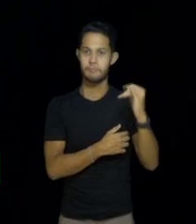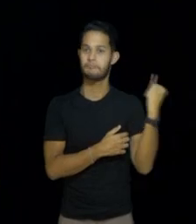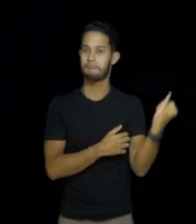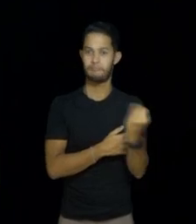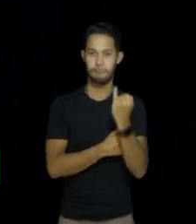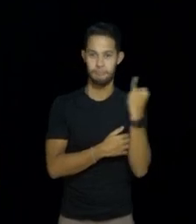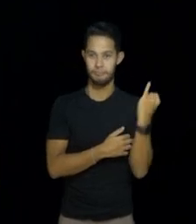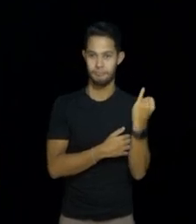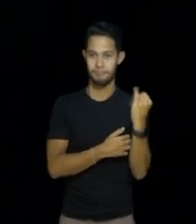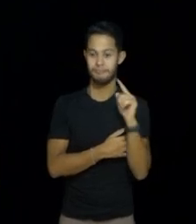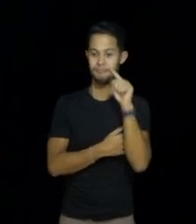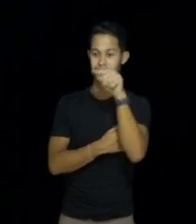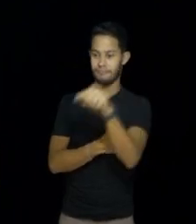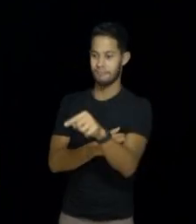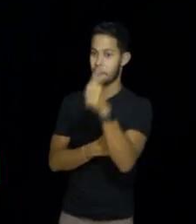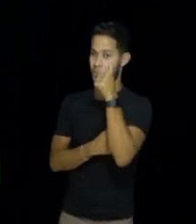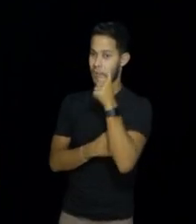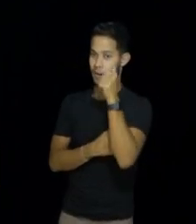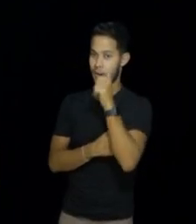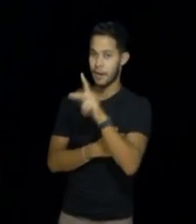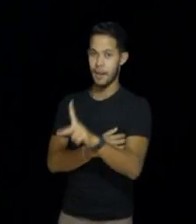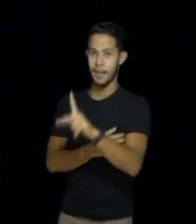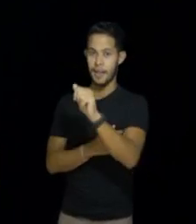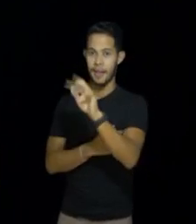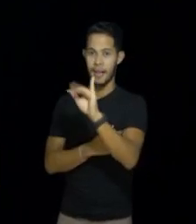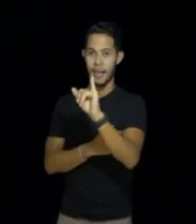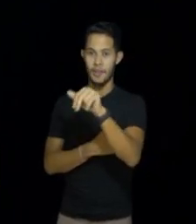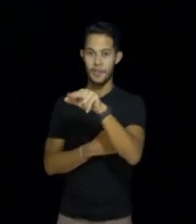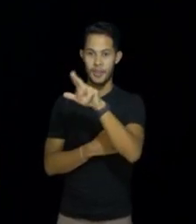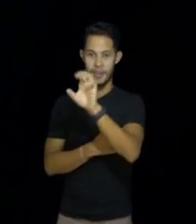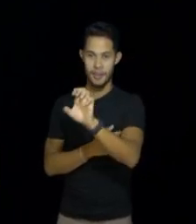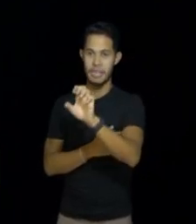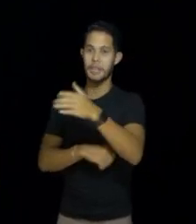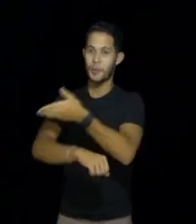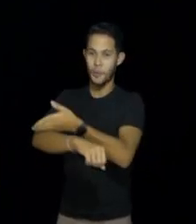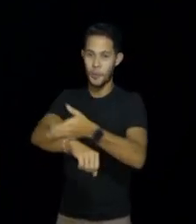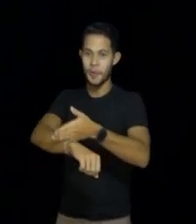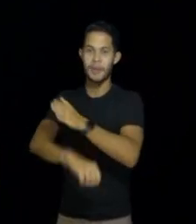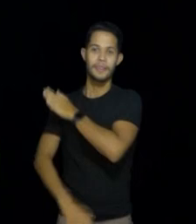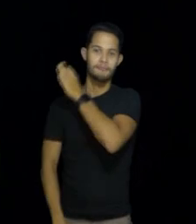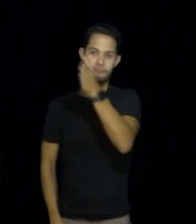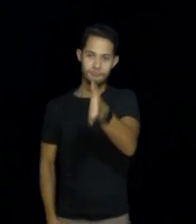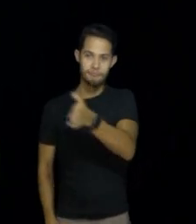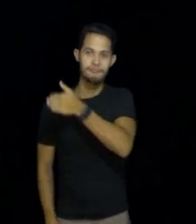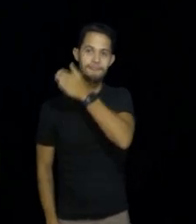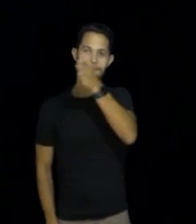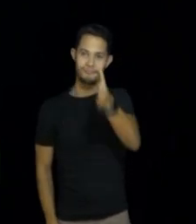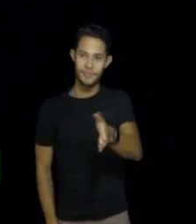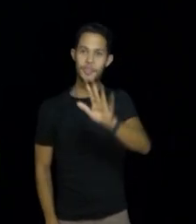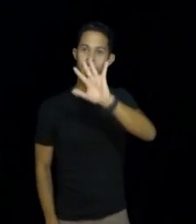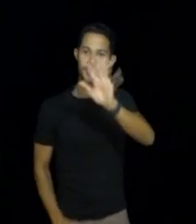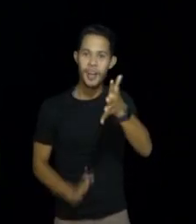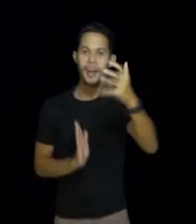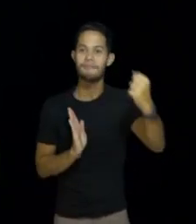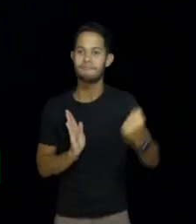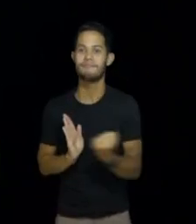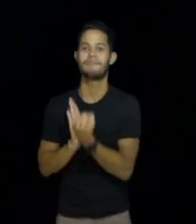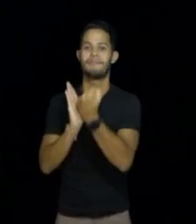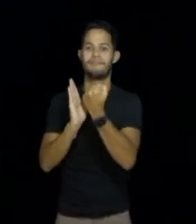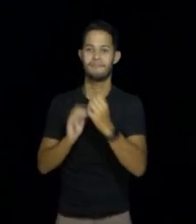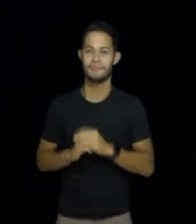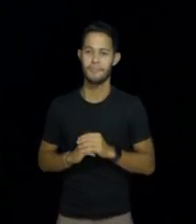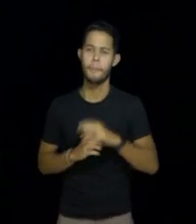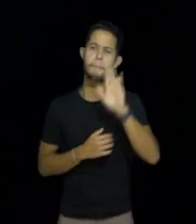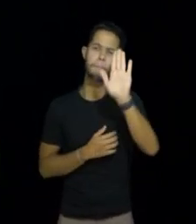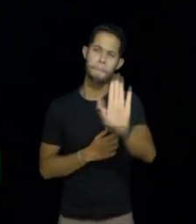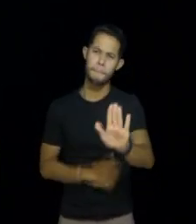cidadã Pomerode de tantas vezes que já esteve conosco, prestigiando e apoiando. Mas a gente sabe que pode fazer mais.